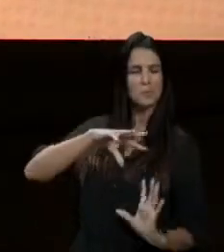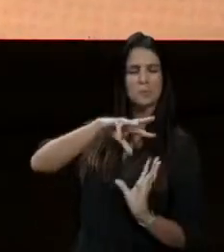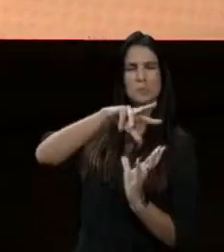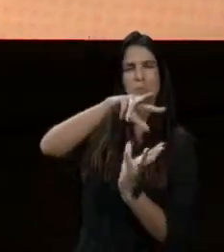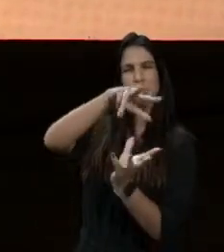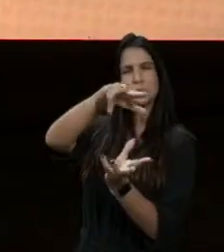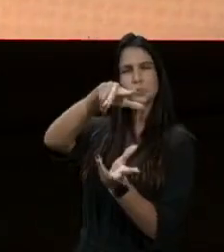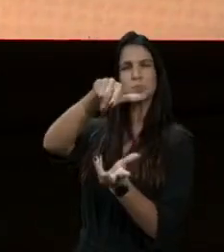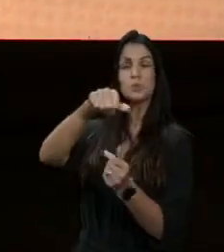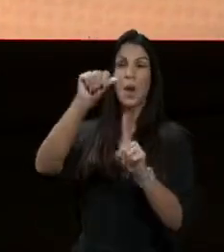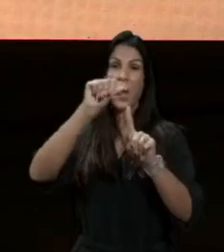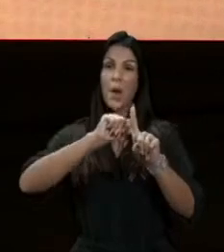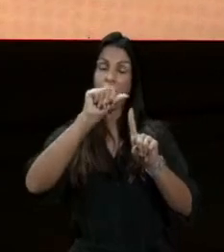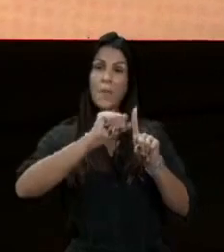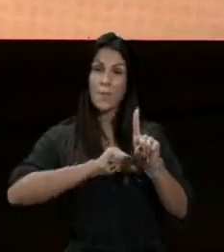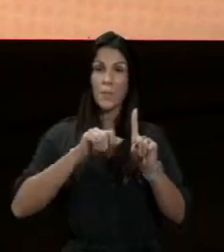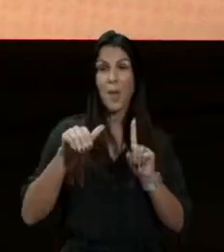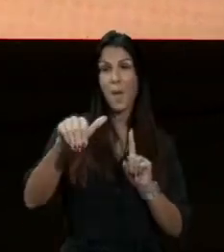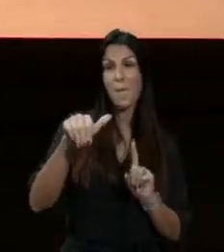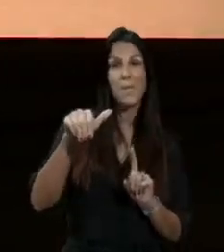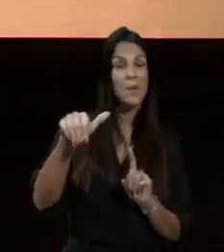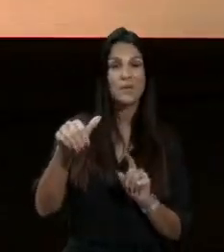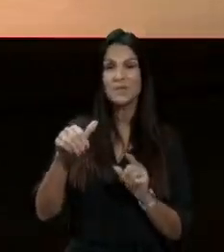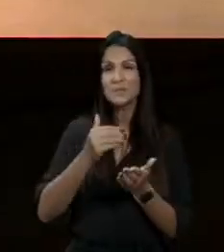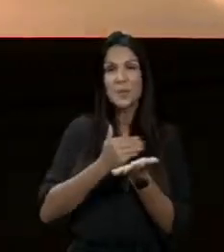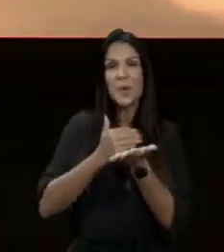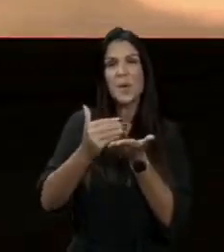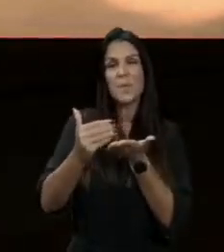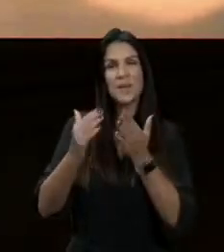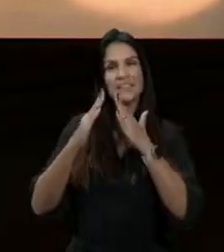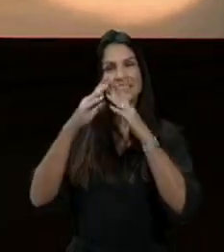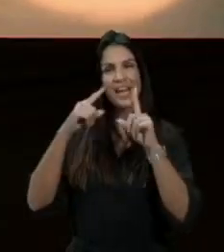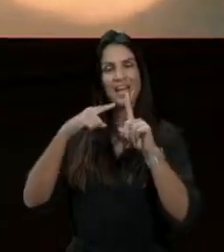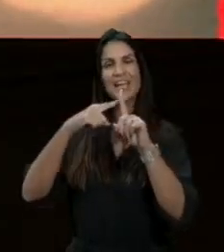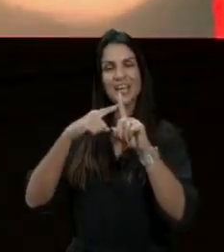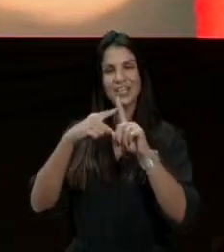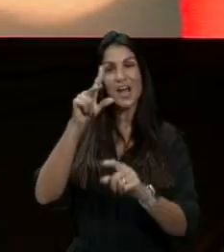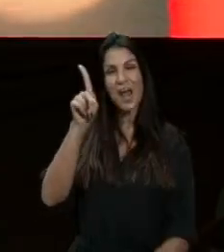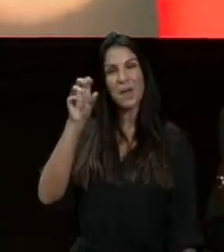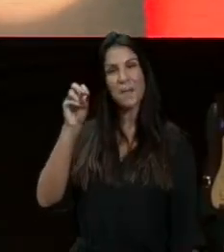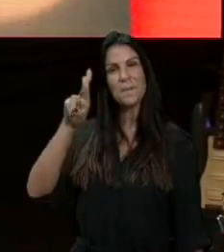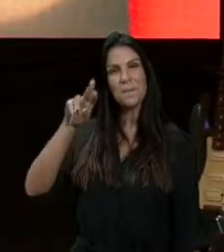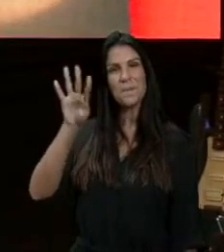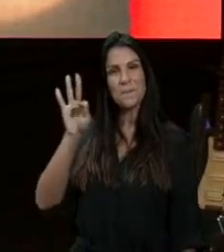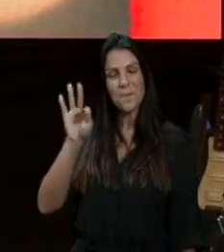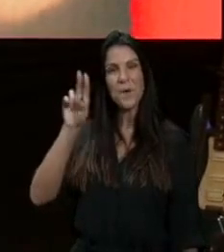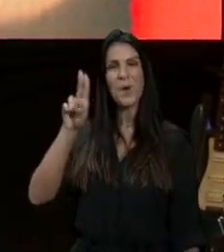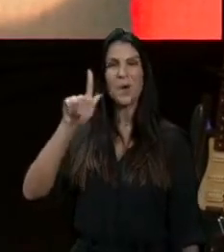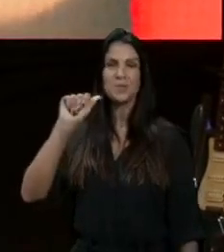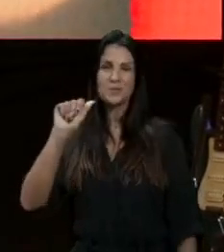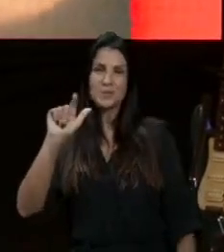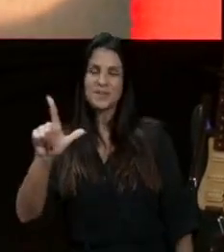o mês que vem agora a gente começa a igreja de Lisboa Nós já estamos em alguns países tanta coisa acontecendo